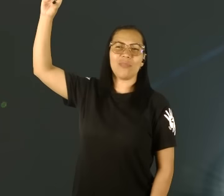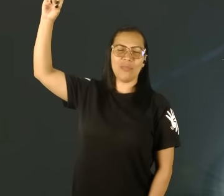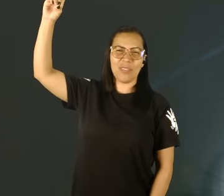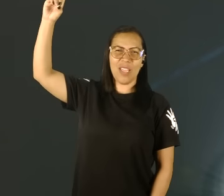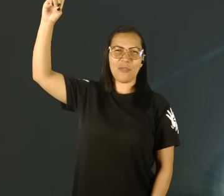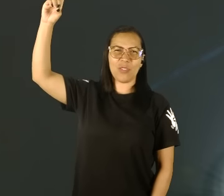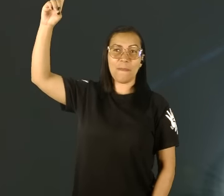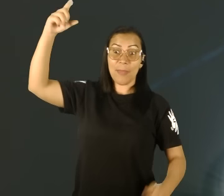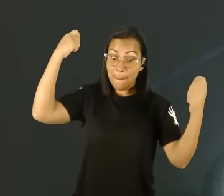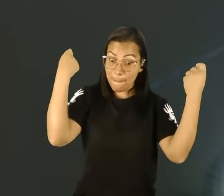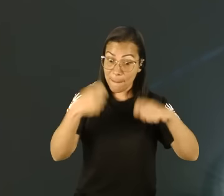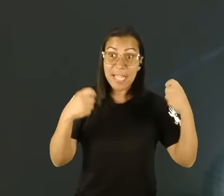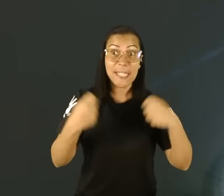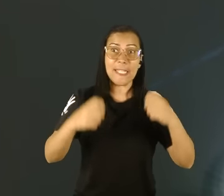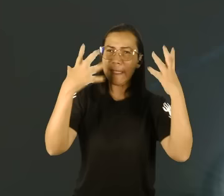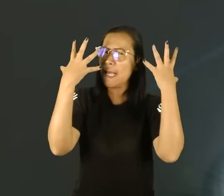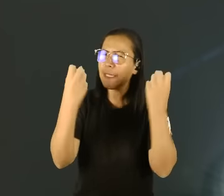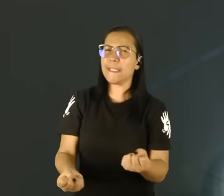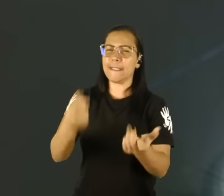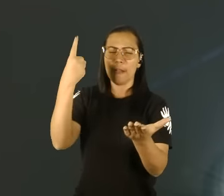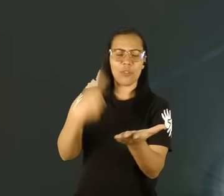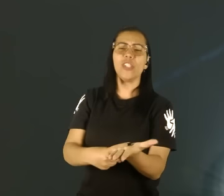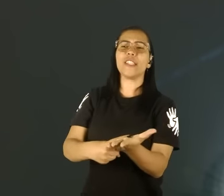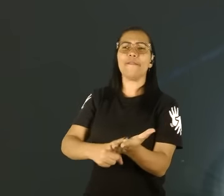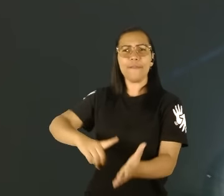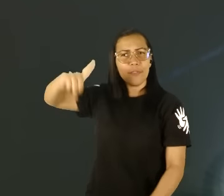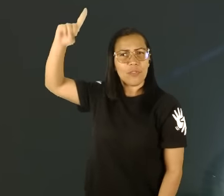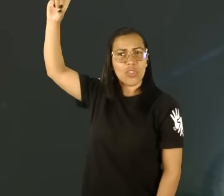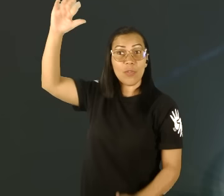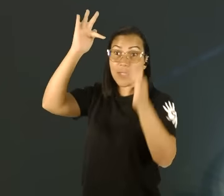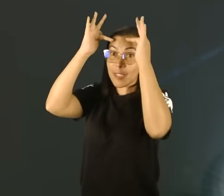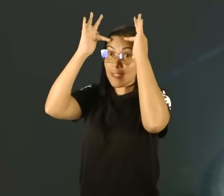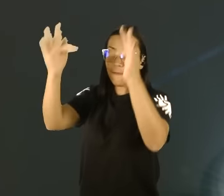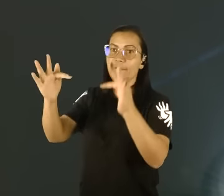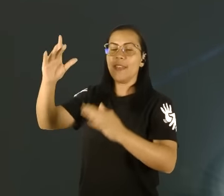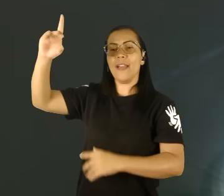o compromisso de escalar aquilo que eu tenho para você.